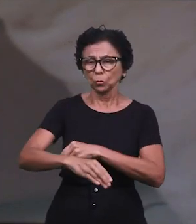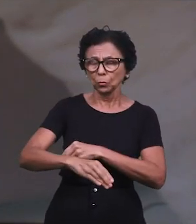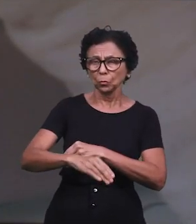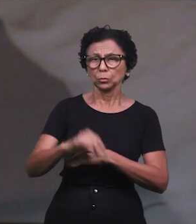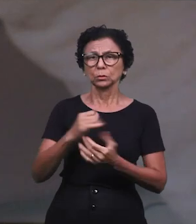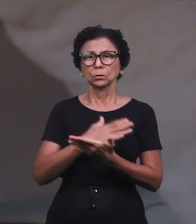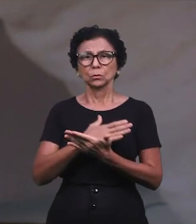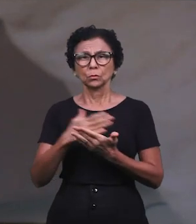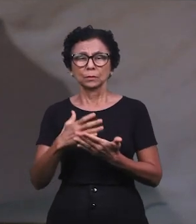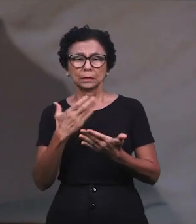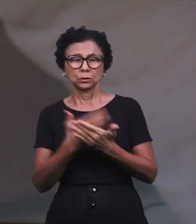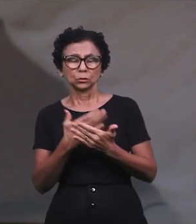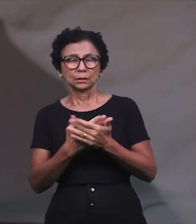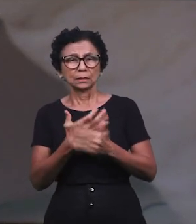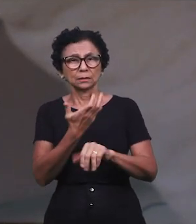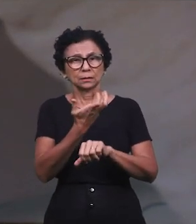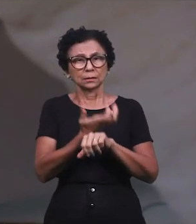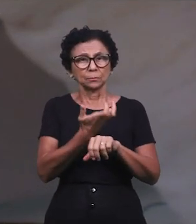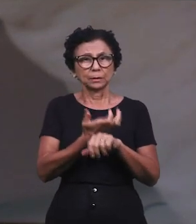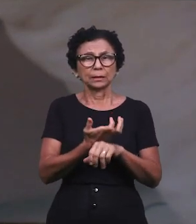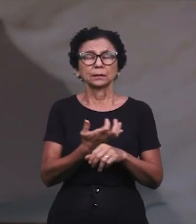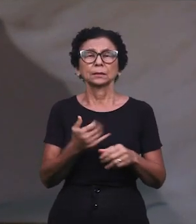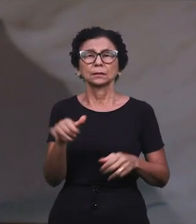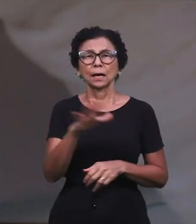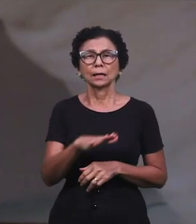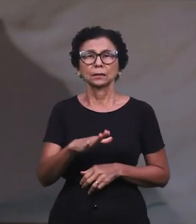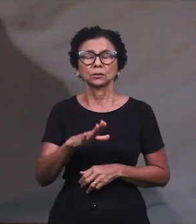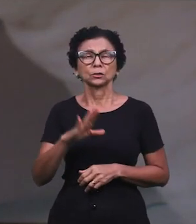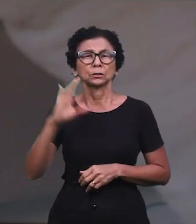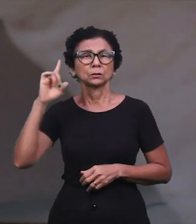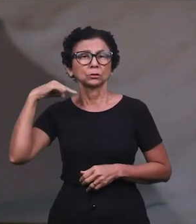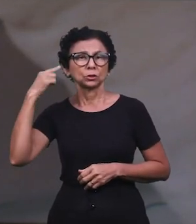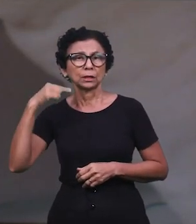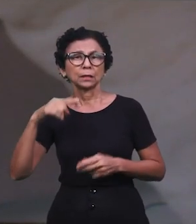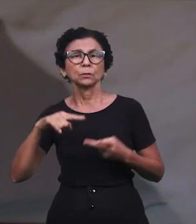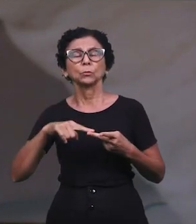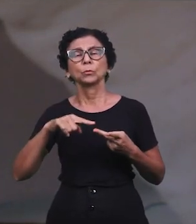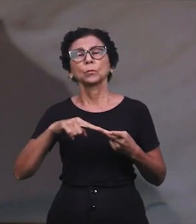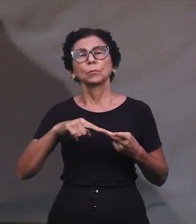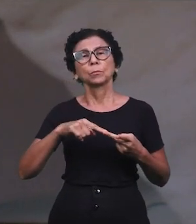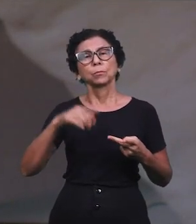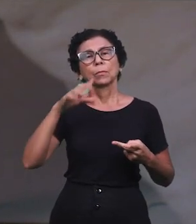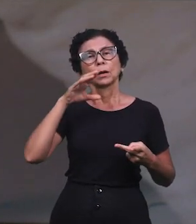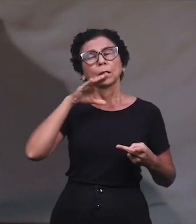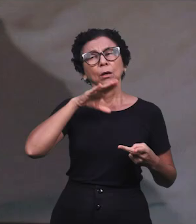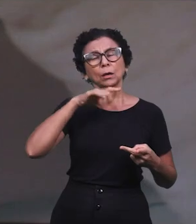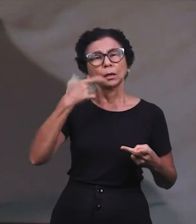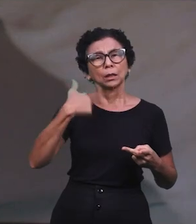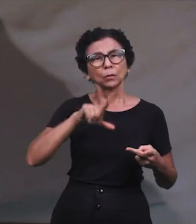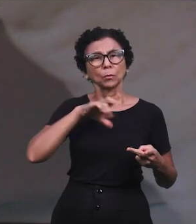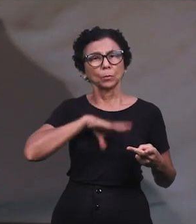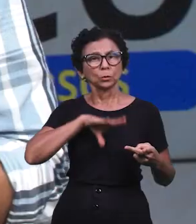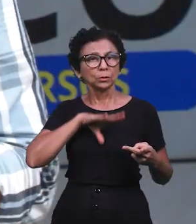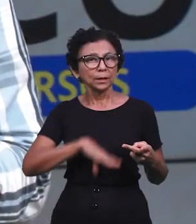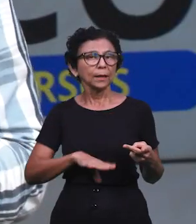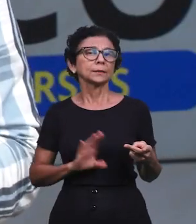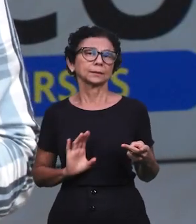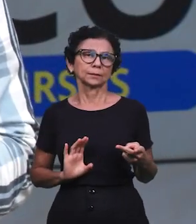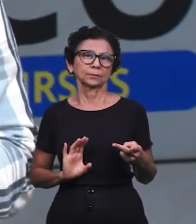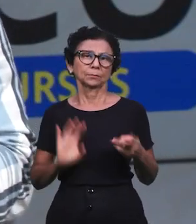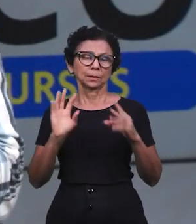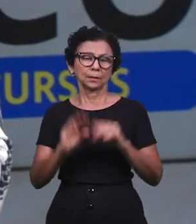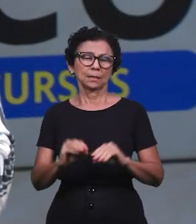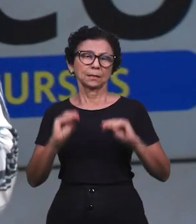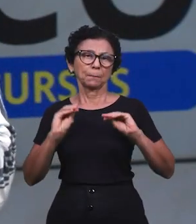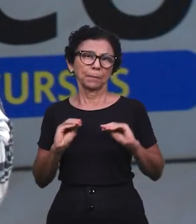algumas disciplinas de direito, português, para quando eu terminasse a faculdade já estivesse um pouco mais adiantado. Então,